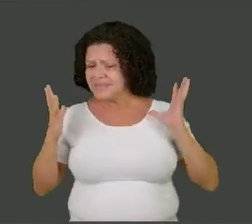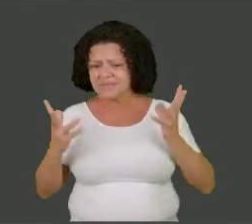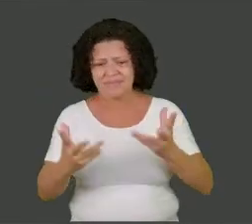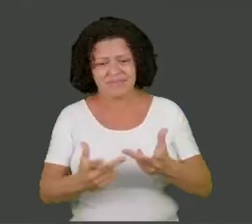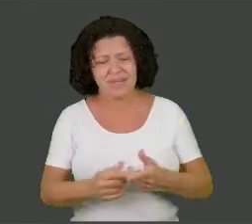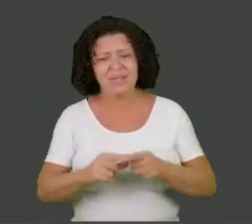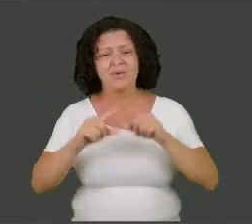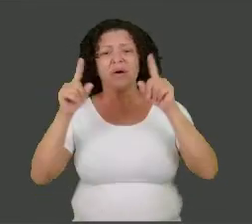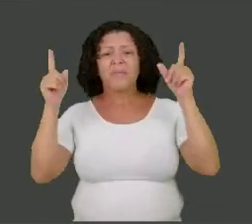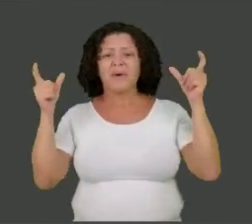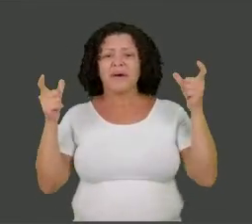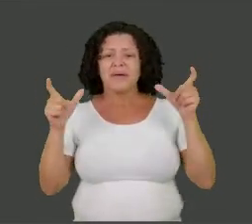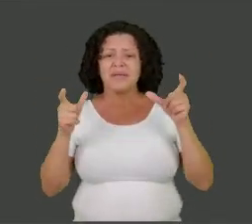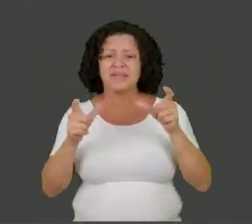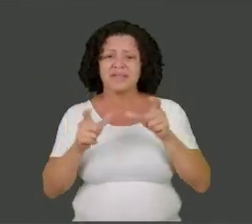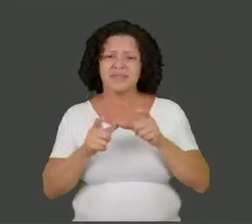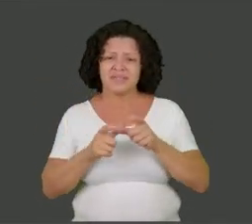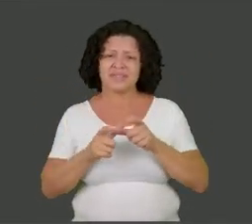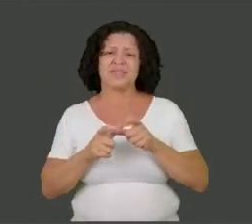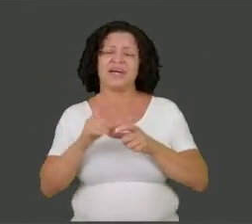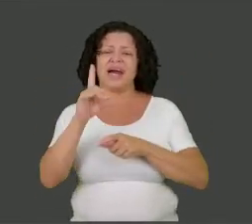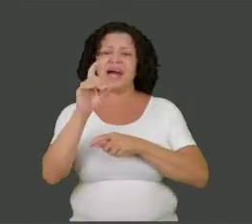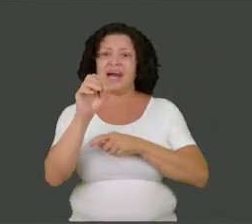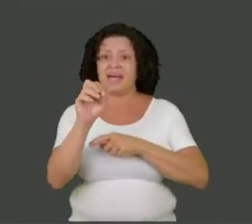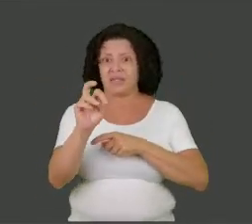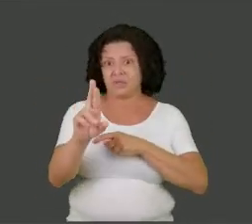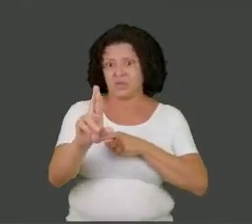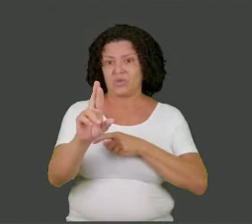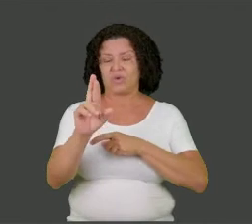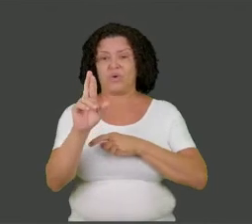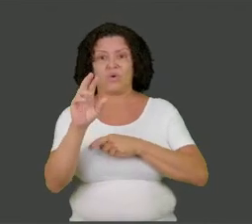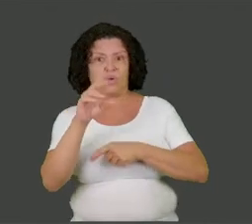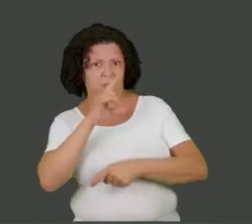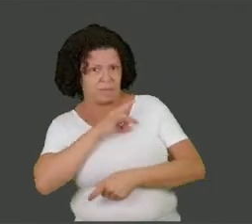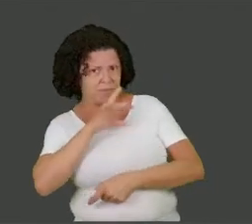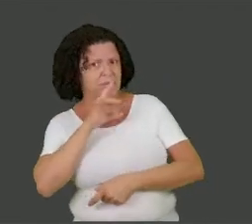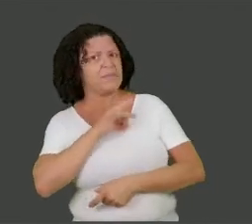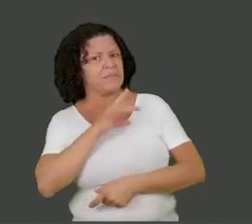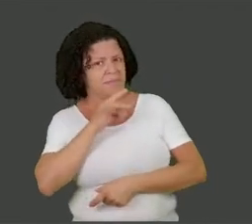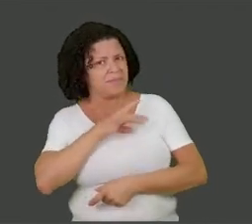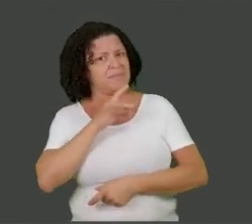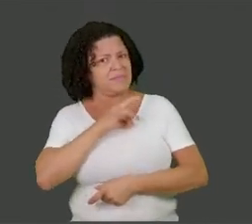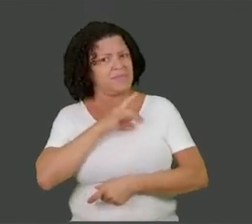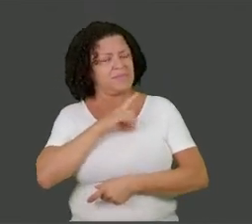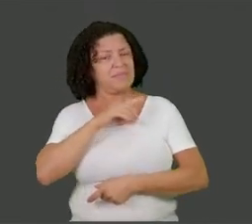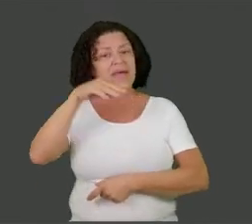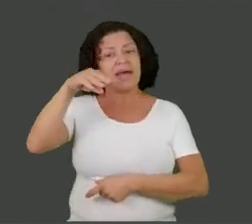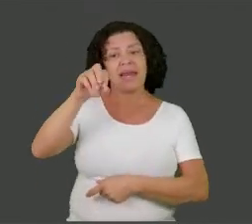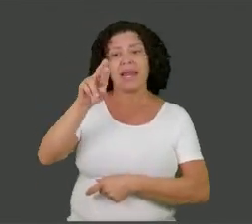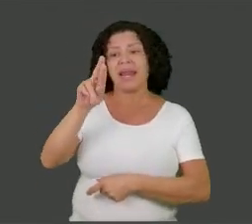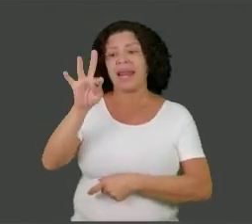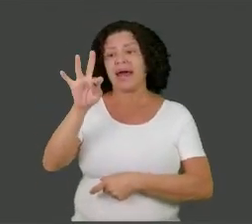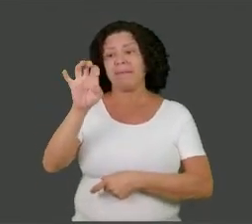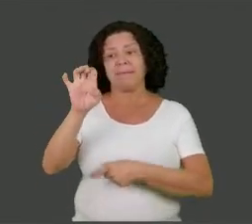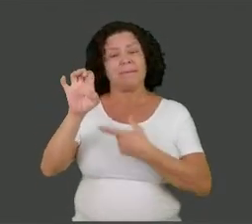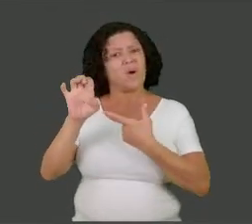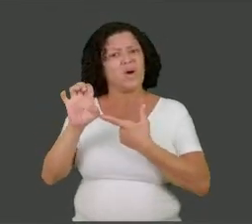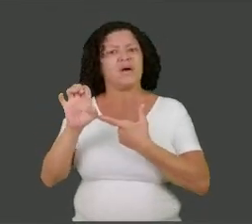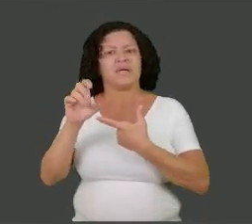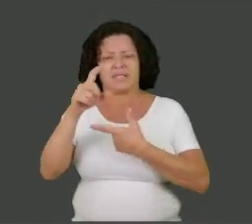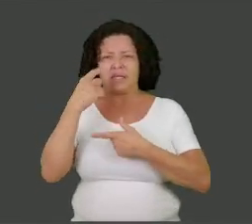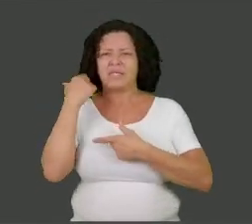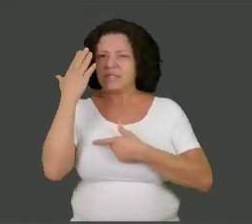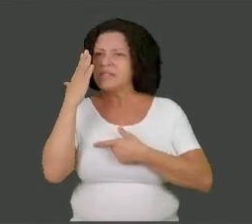para diminuir um pouco a dor, o medo trazido pela morte, né?